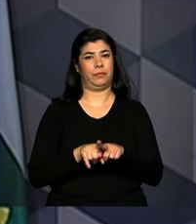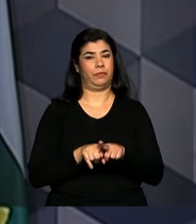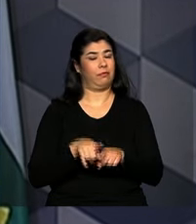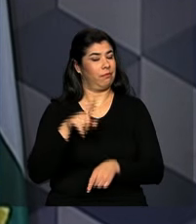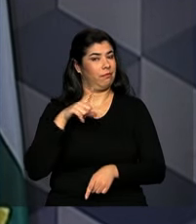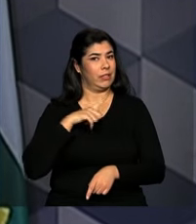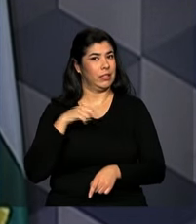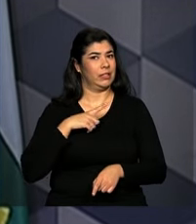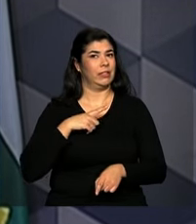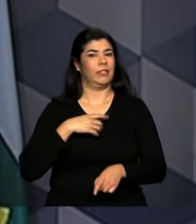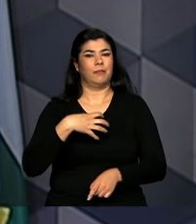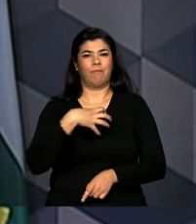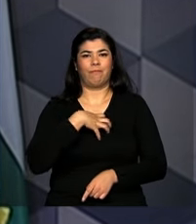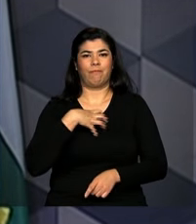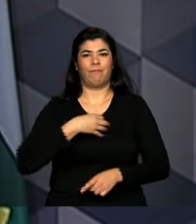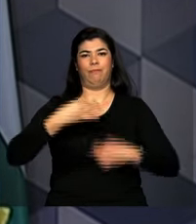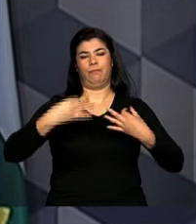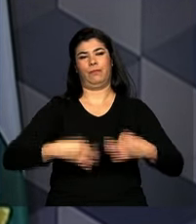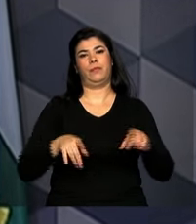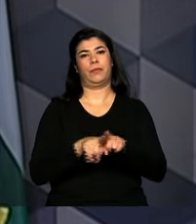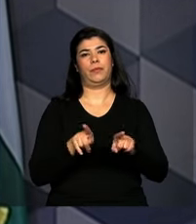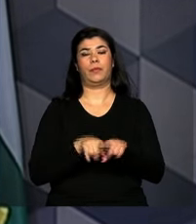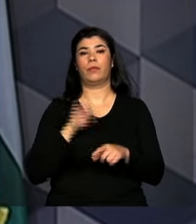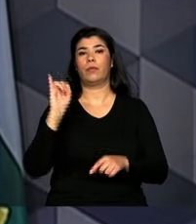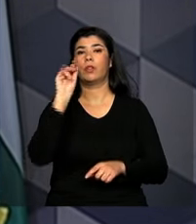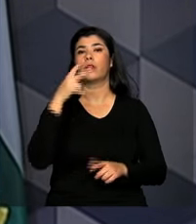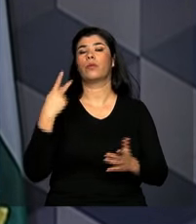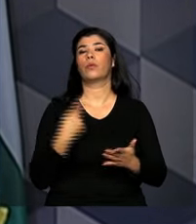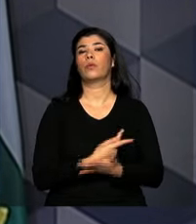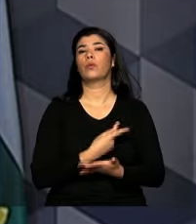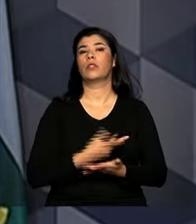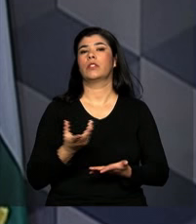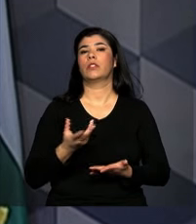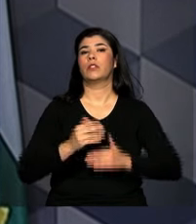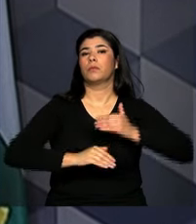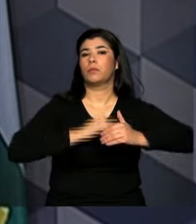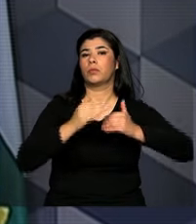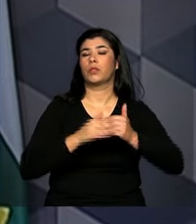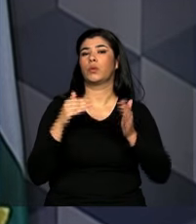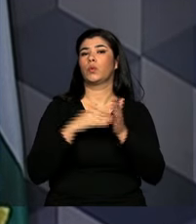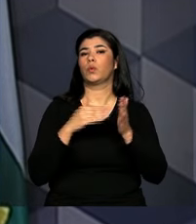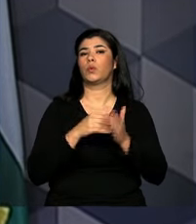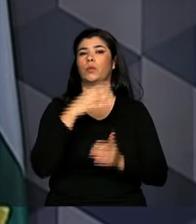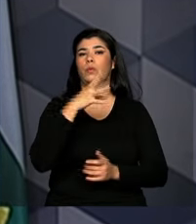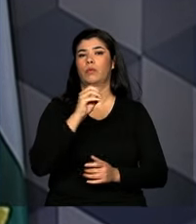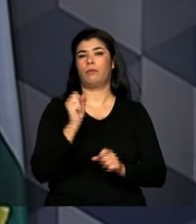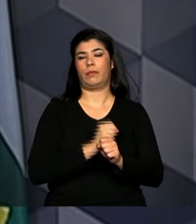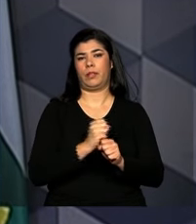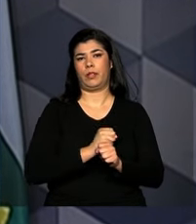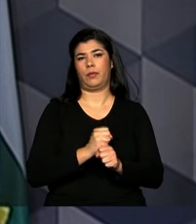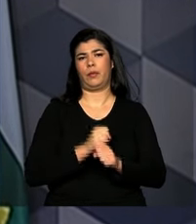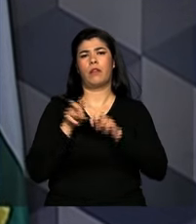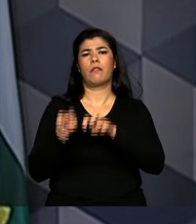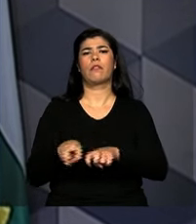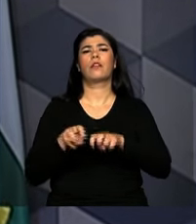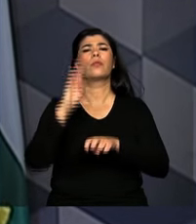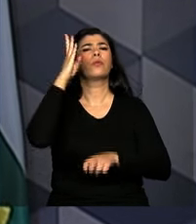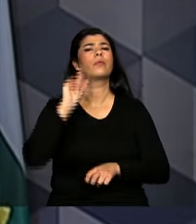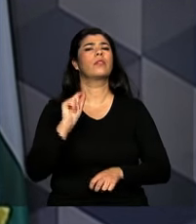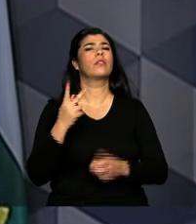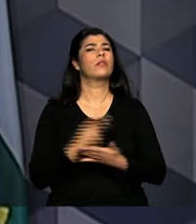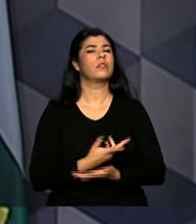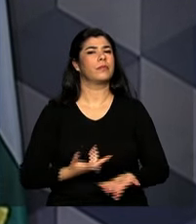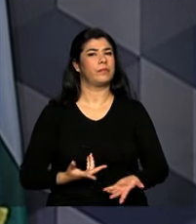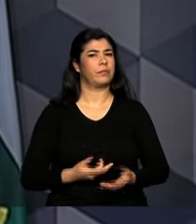todo sentido também, levando em conta o que aconteceu na agricultura brasileira nos últimos 40 anos. Uma agricultura que nos